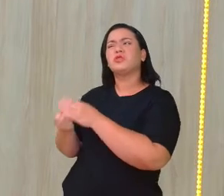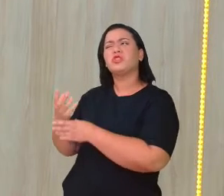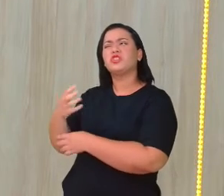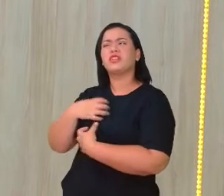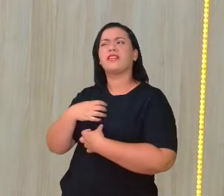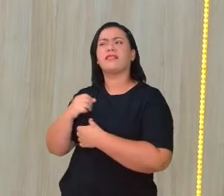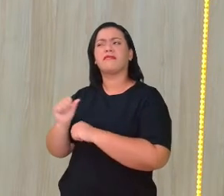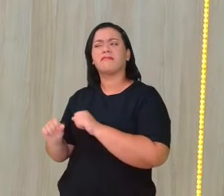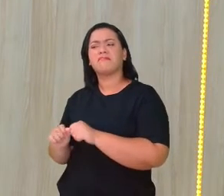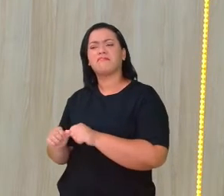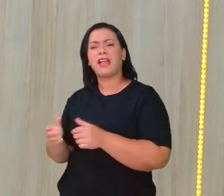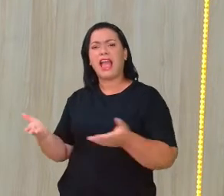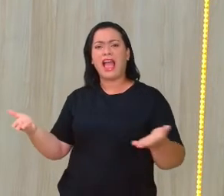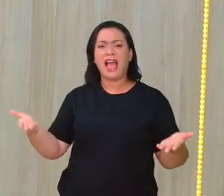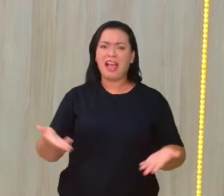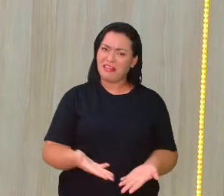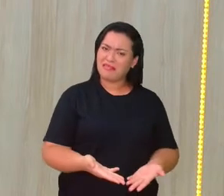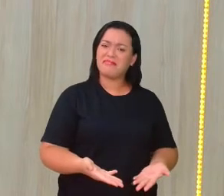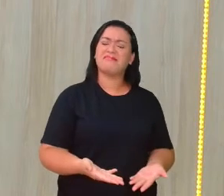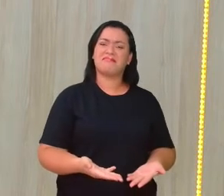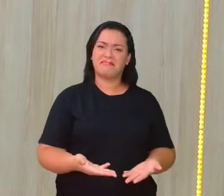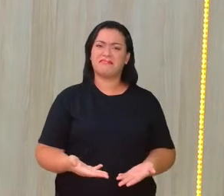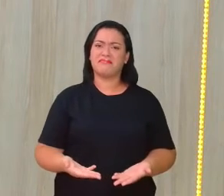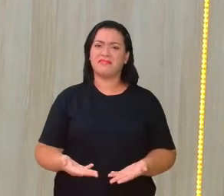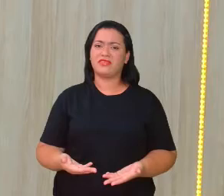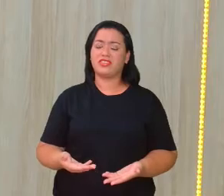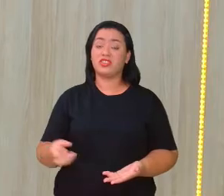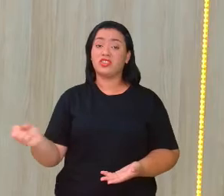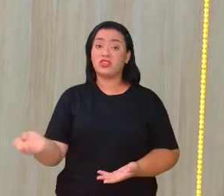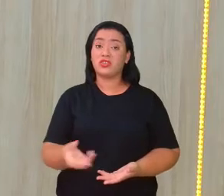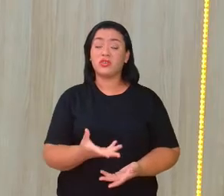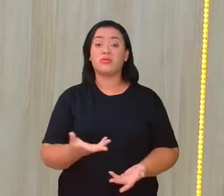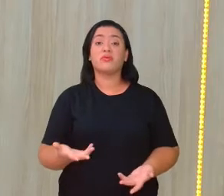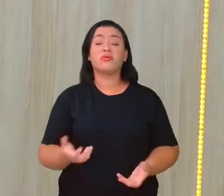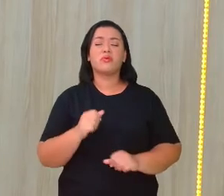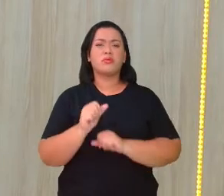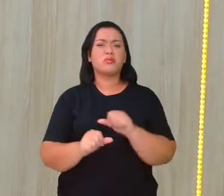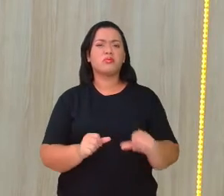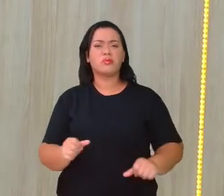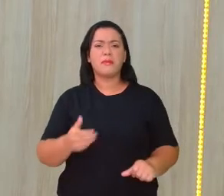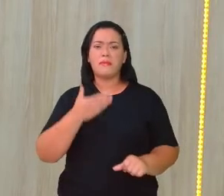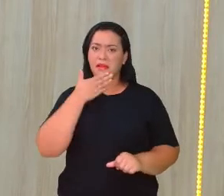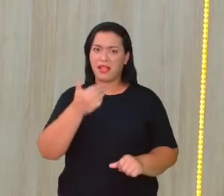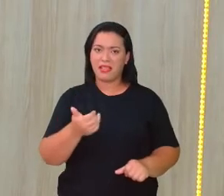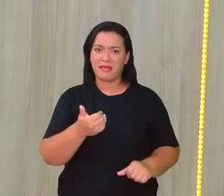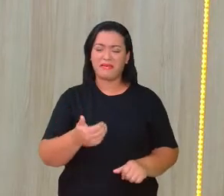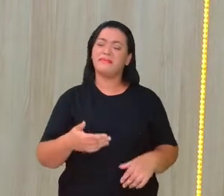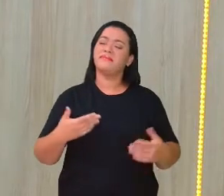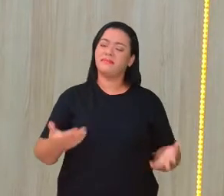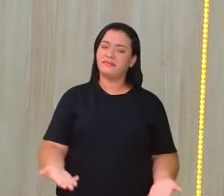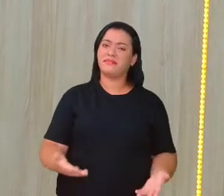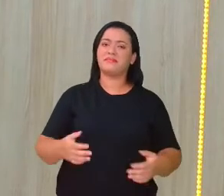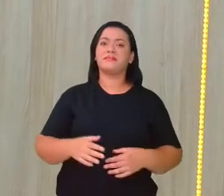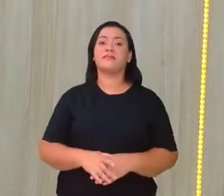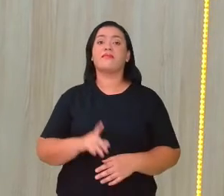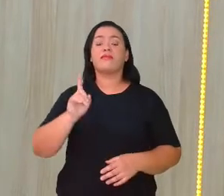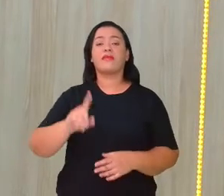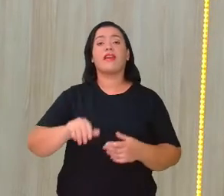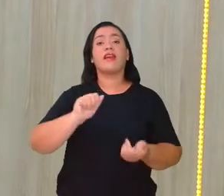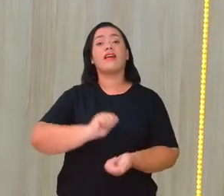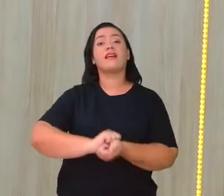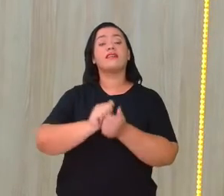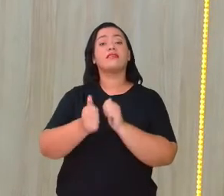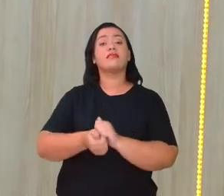forma. Hoje em dia já ganhou aí um novo formato, né? E já está melhor. Então, a ginástica,